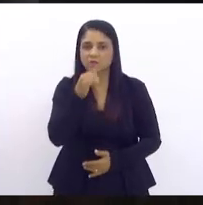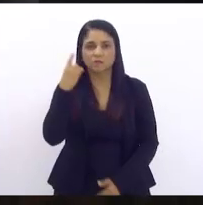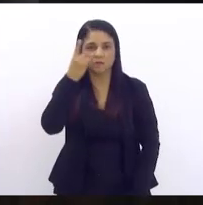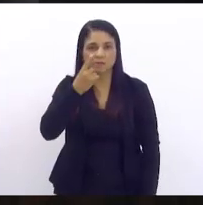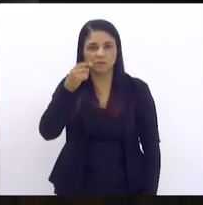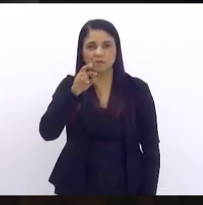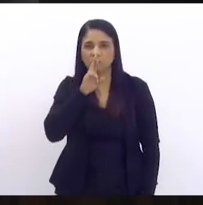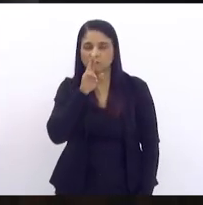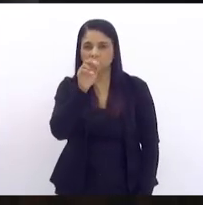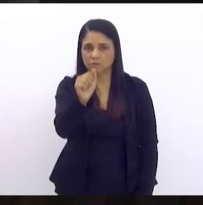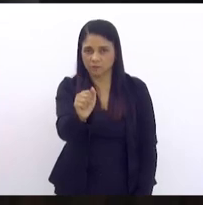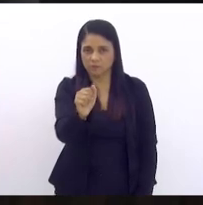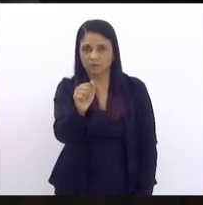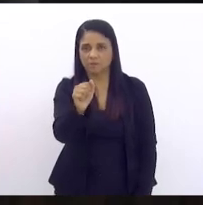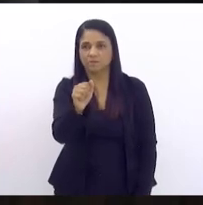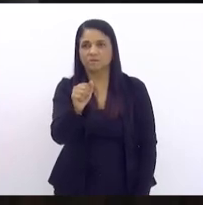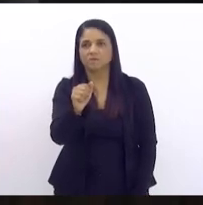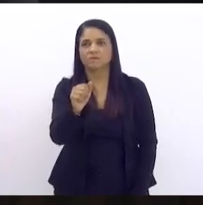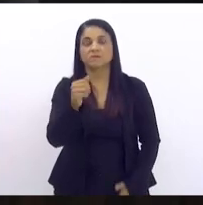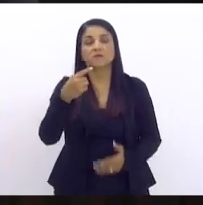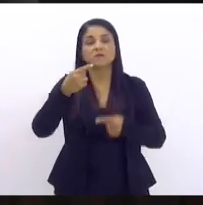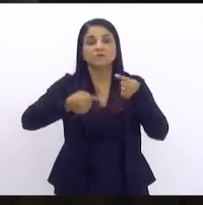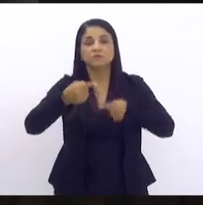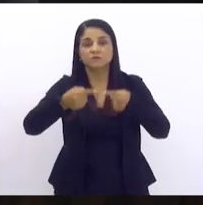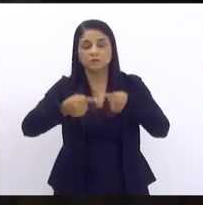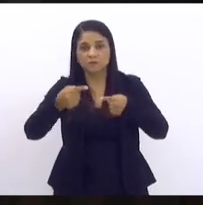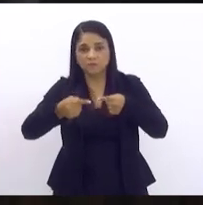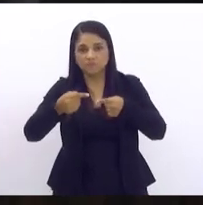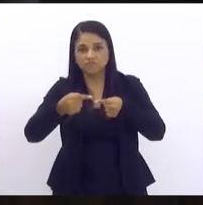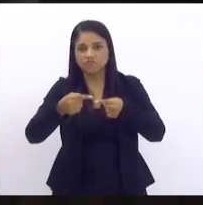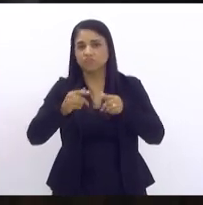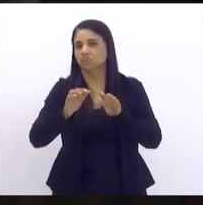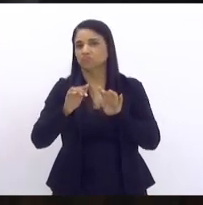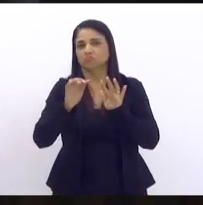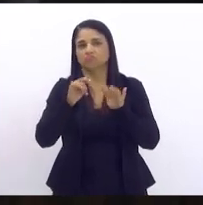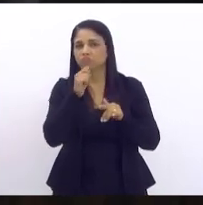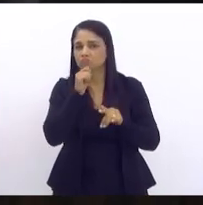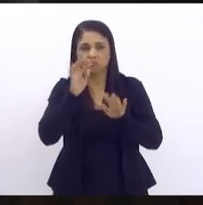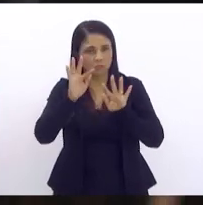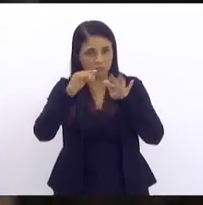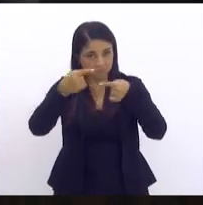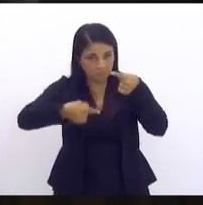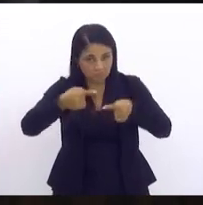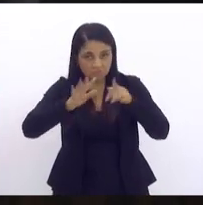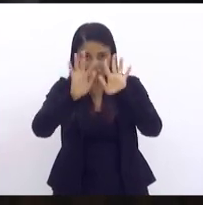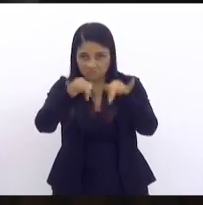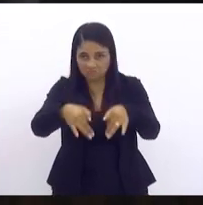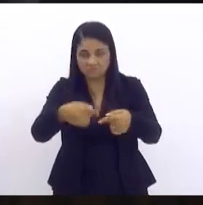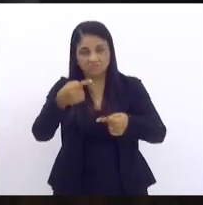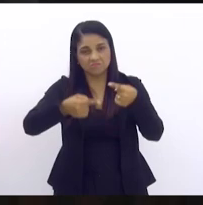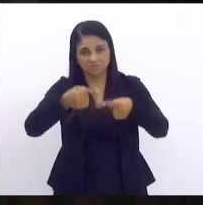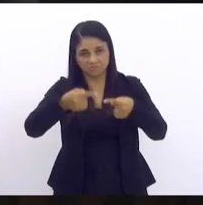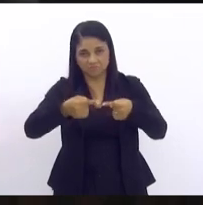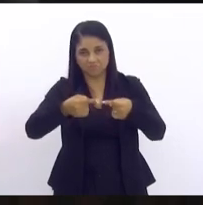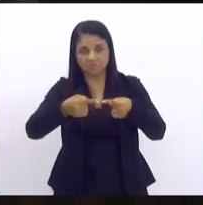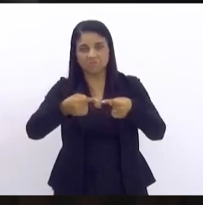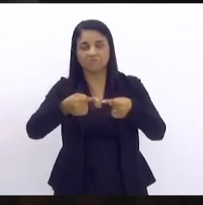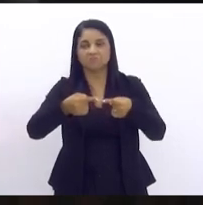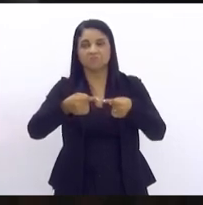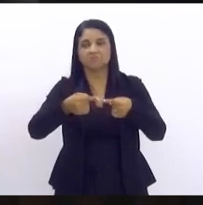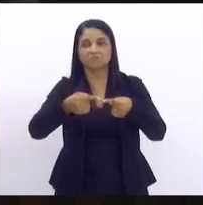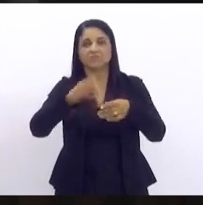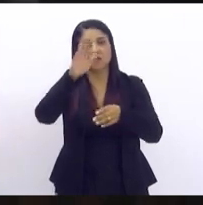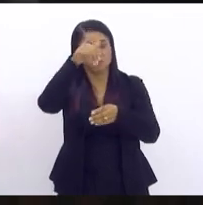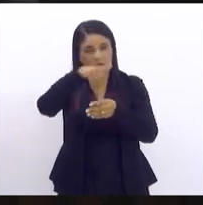deputado Rodrigo Amorim. Em discussão, não havendo quem queira discutir, encerrada a discussão.